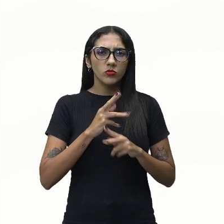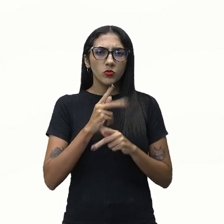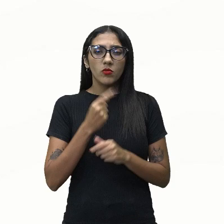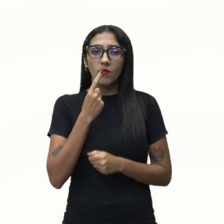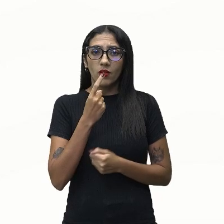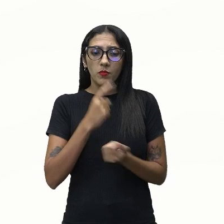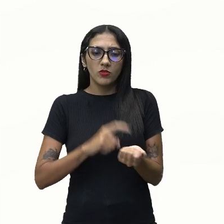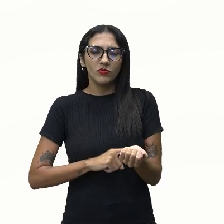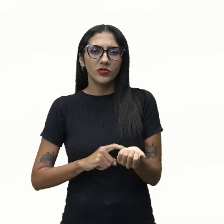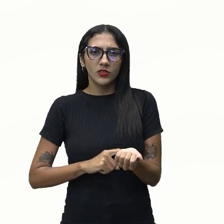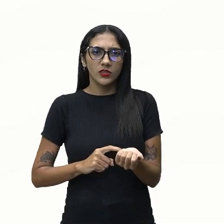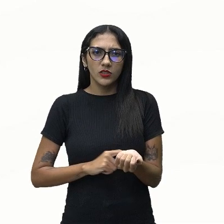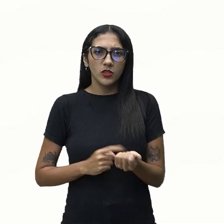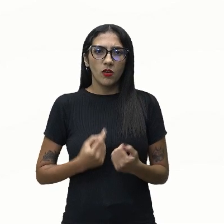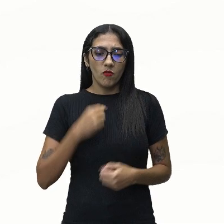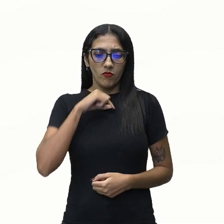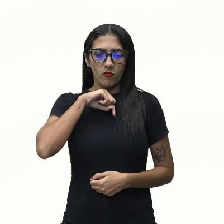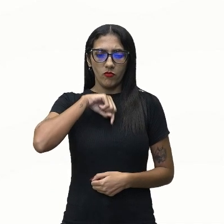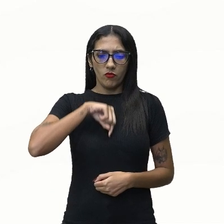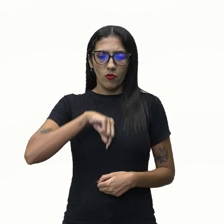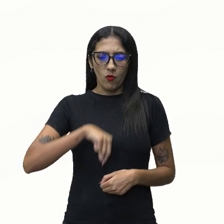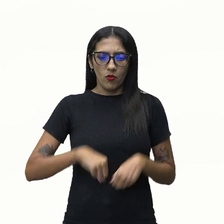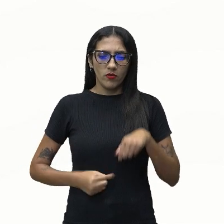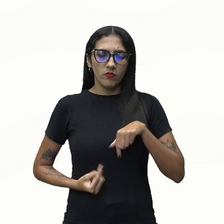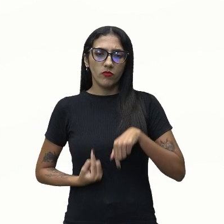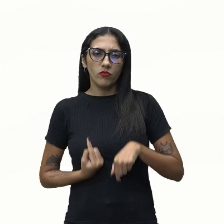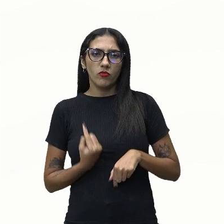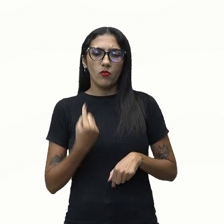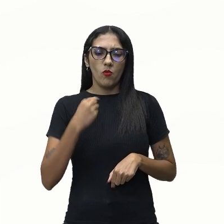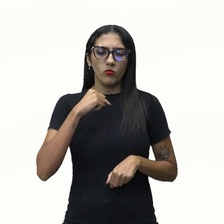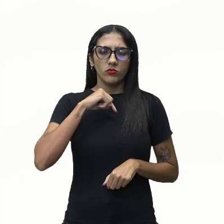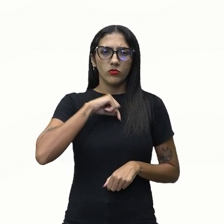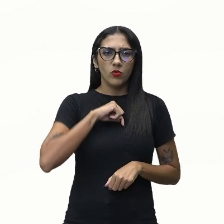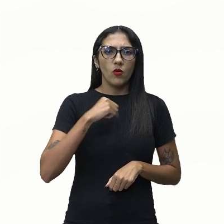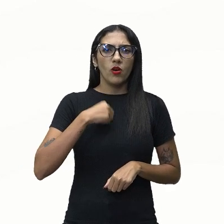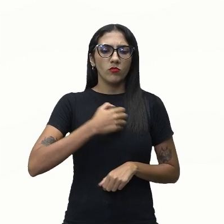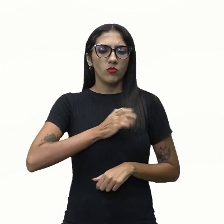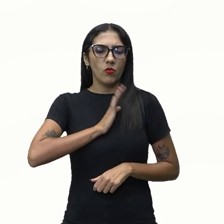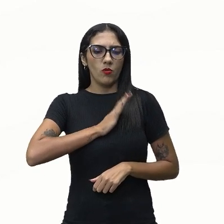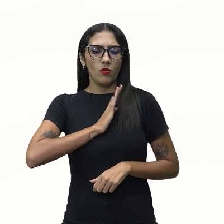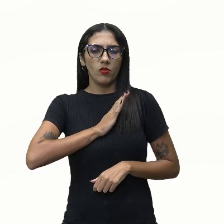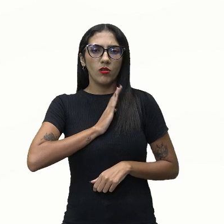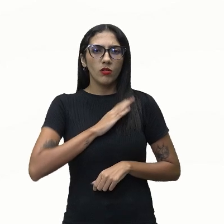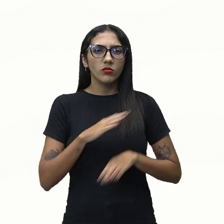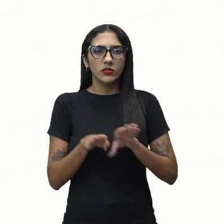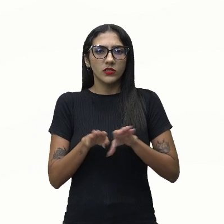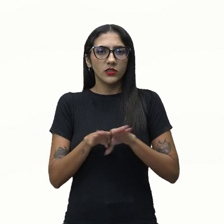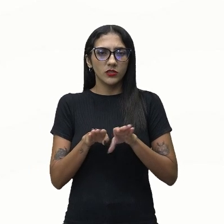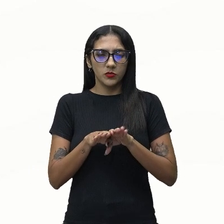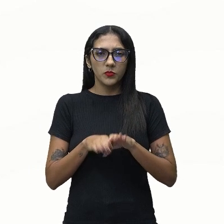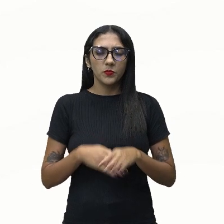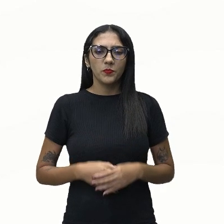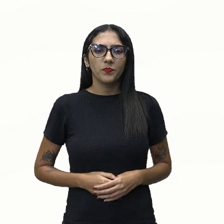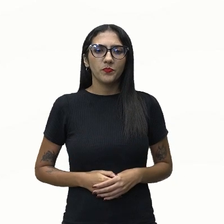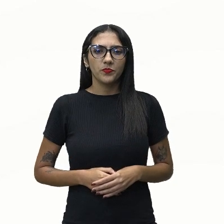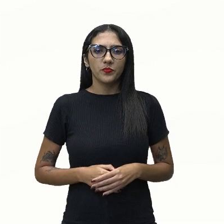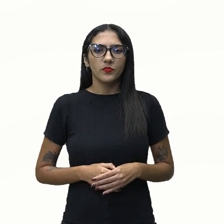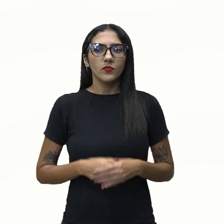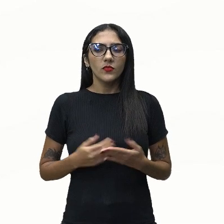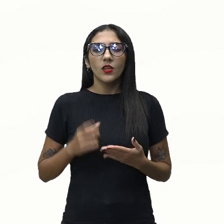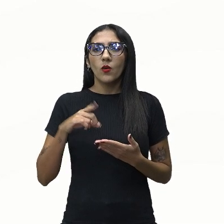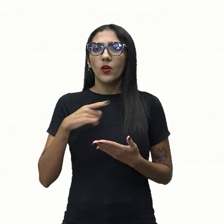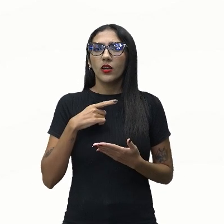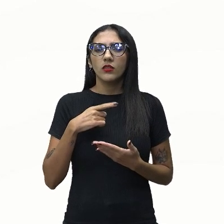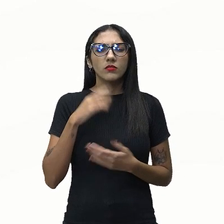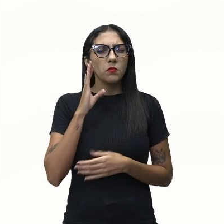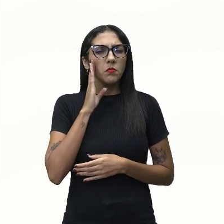dos órgãos, das células, para o coração, ele vai voltar através aí das veias, certo? Então, essa é a